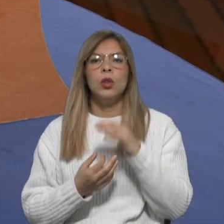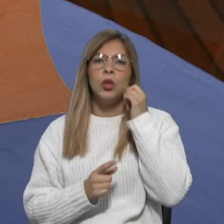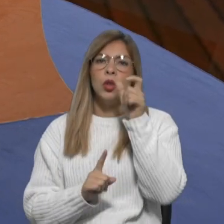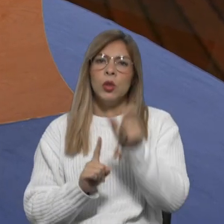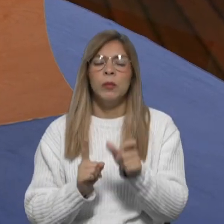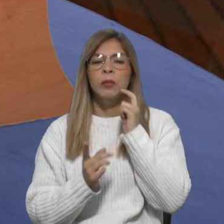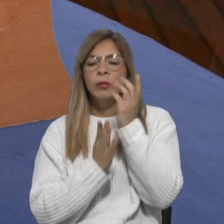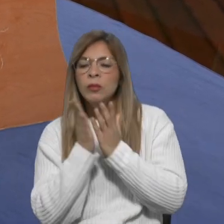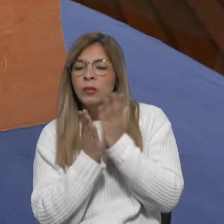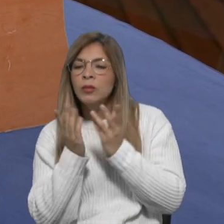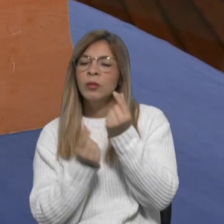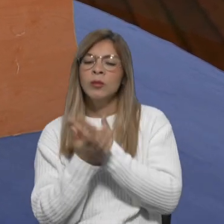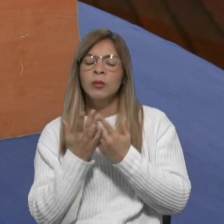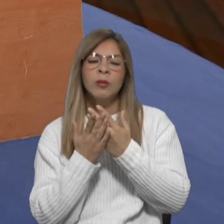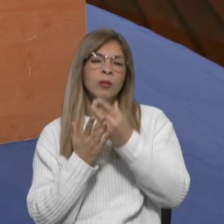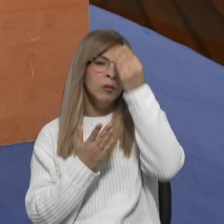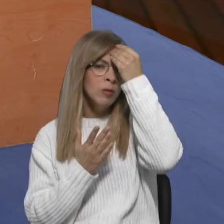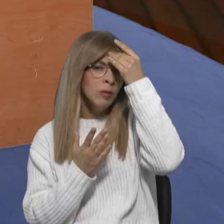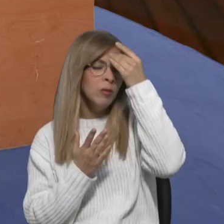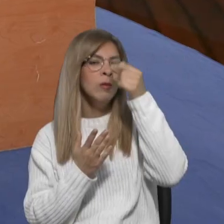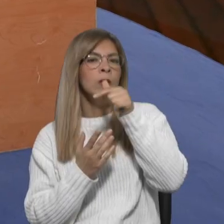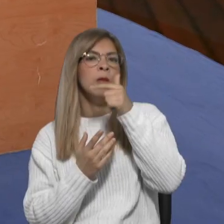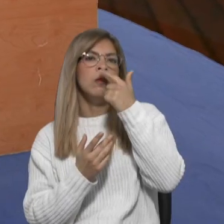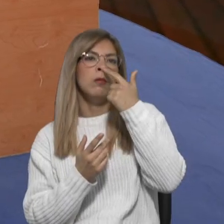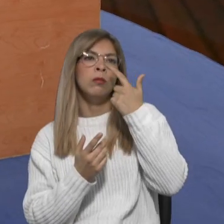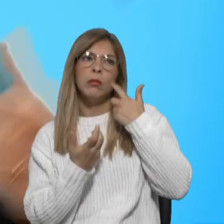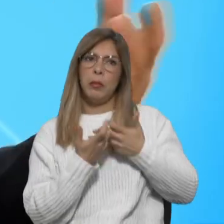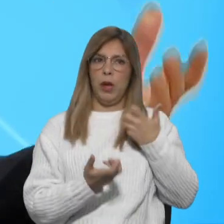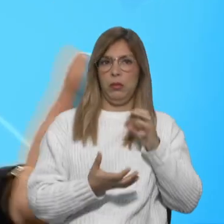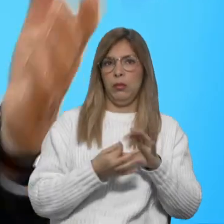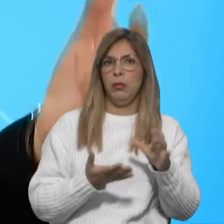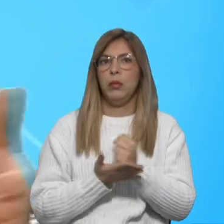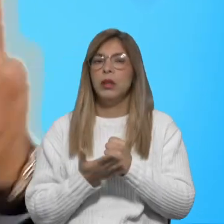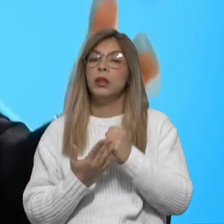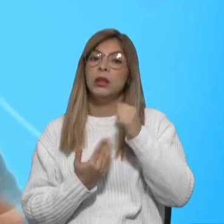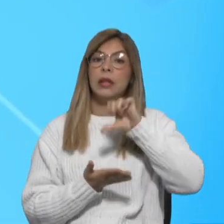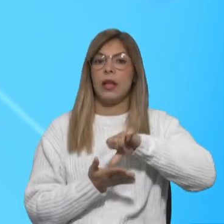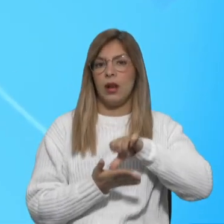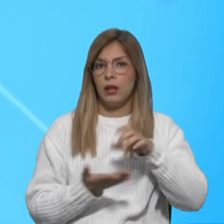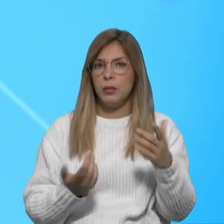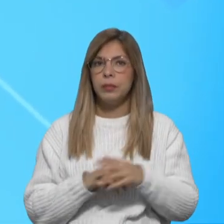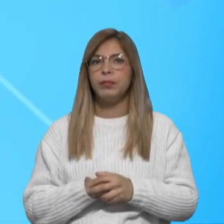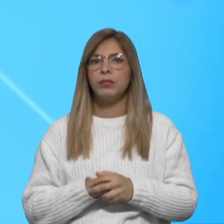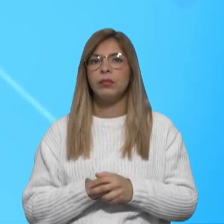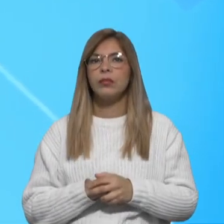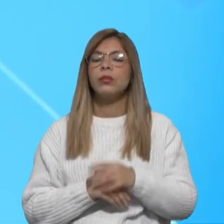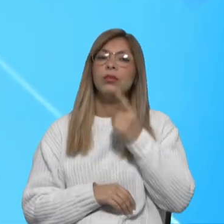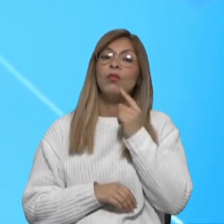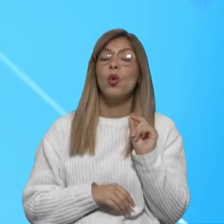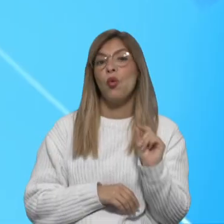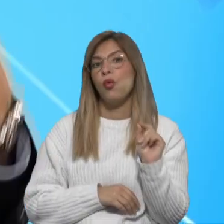mercado, eu perguntava-lhe que força tem esta marca, Praça Central? Bem, começa logo pelo próprio nome inequívoco de que é